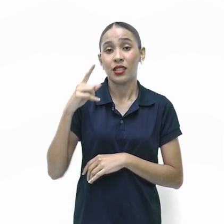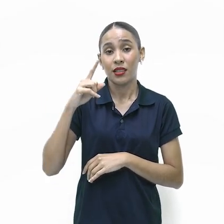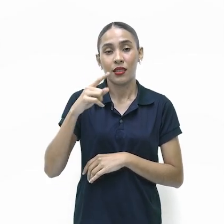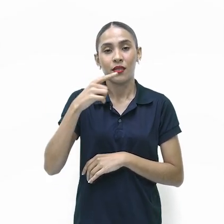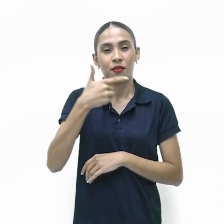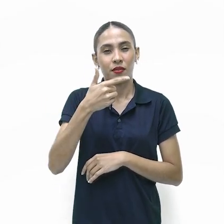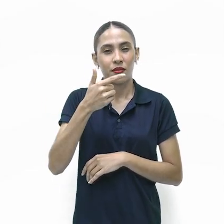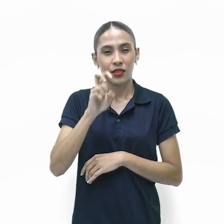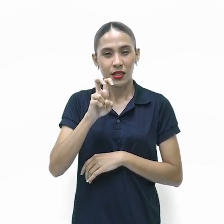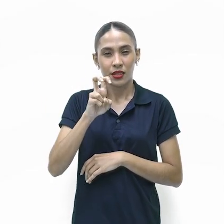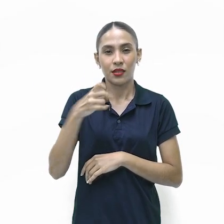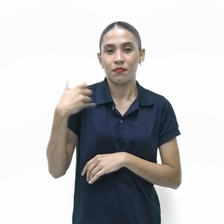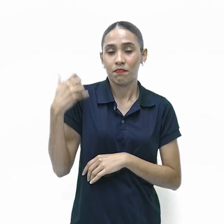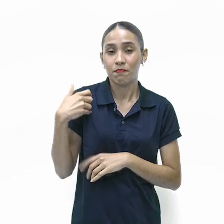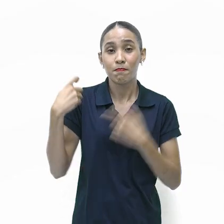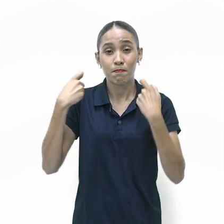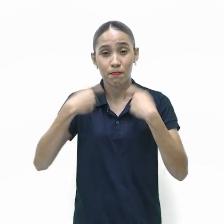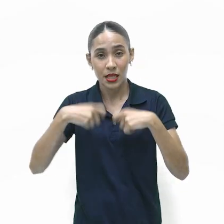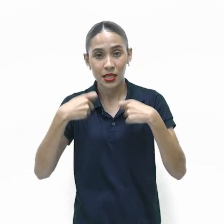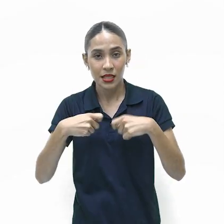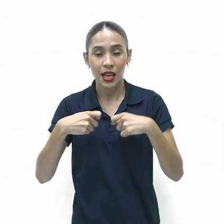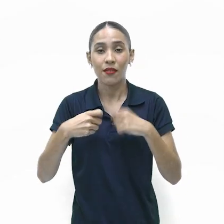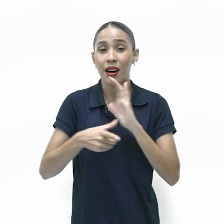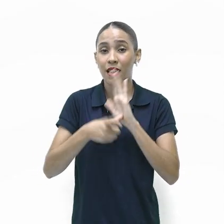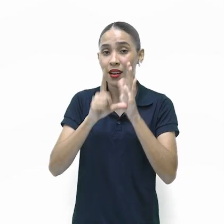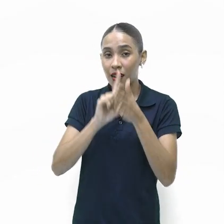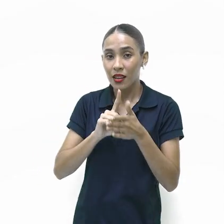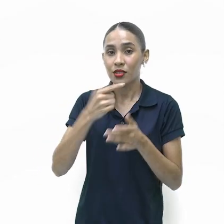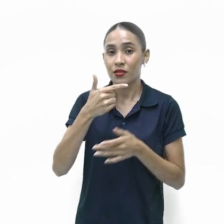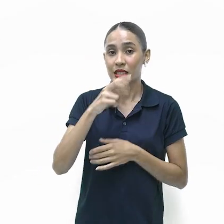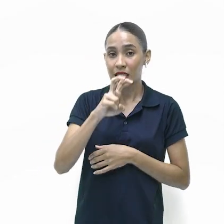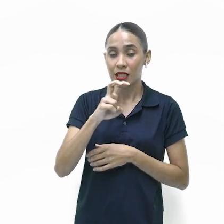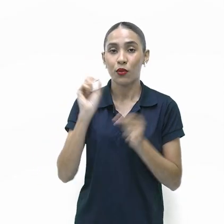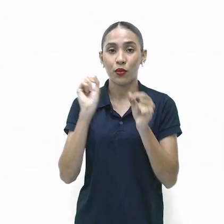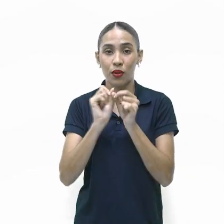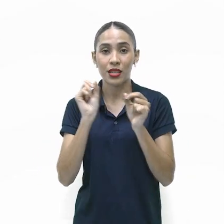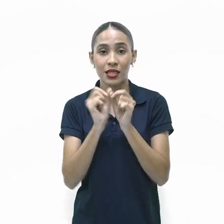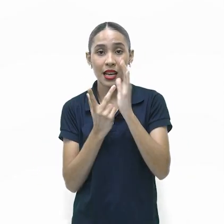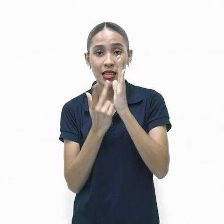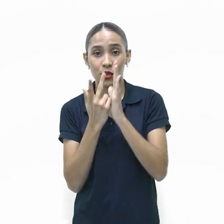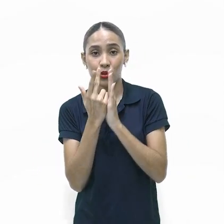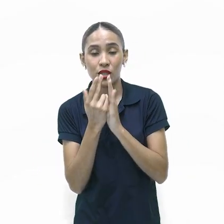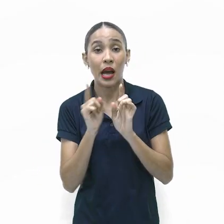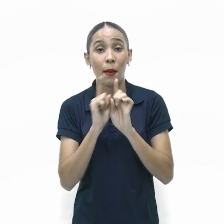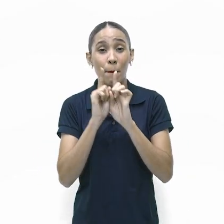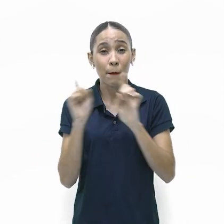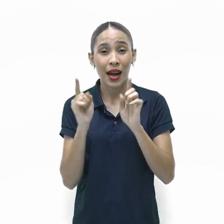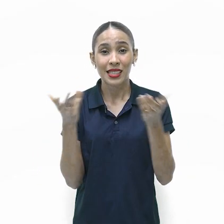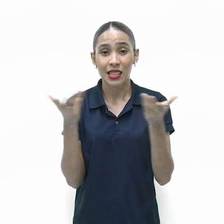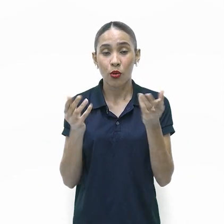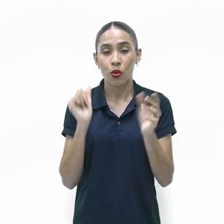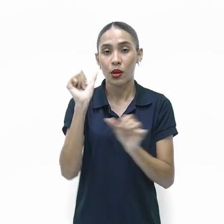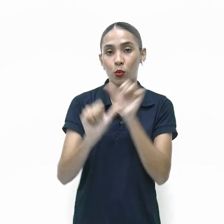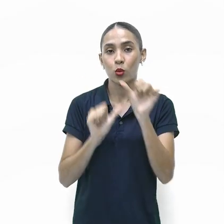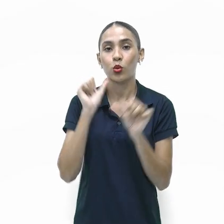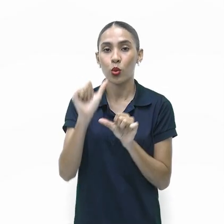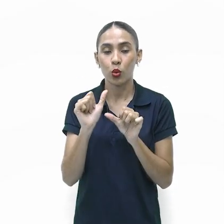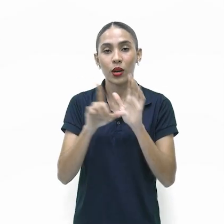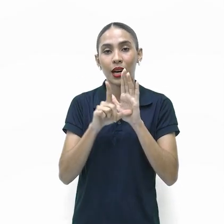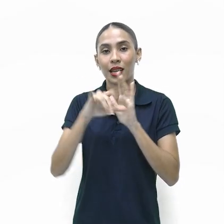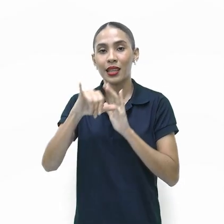Era necessário ter no mínimo 25 anos para realizar essa cirurgia. Agora, a partir dessa lei